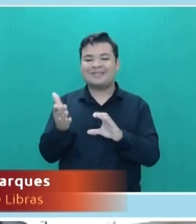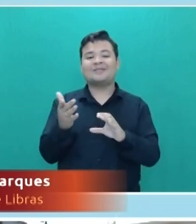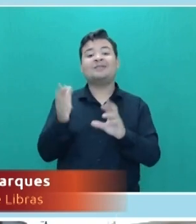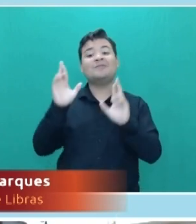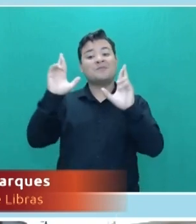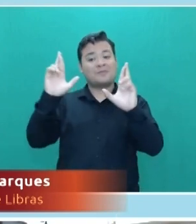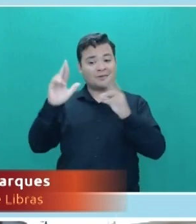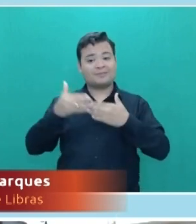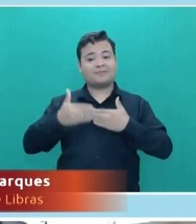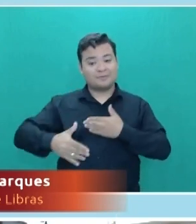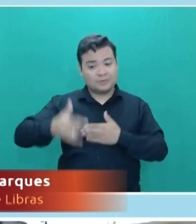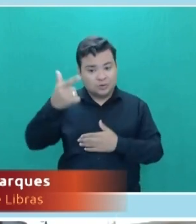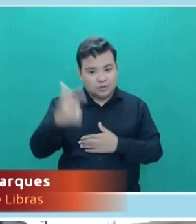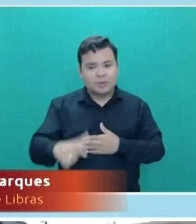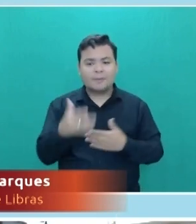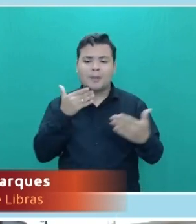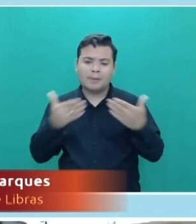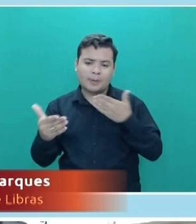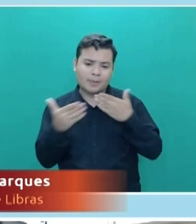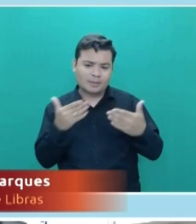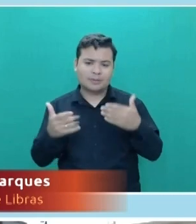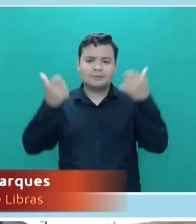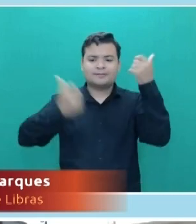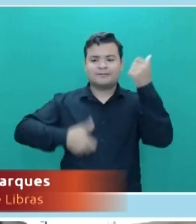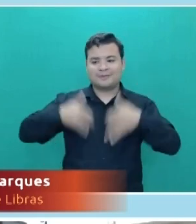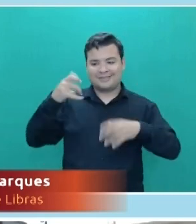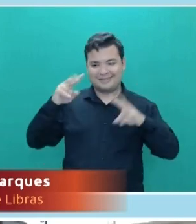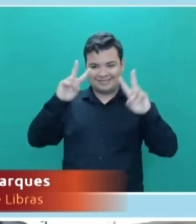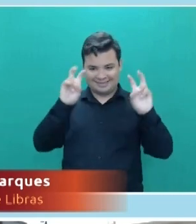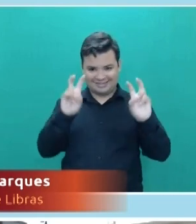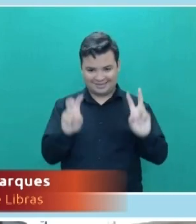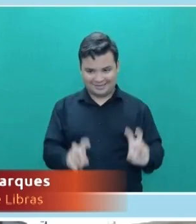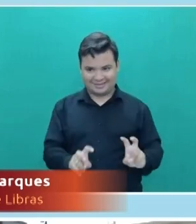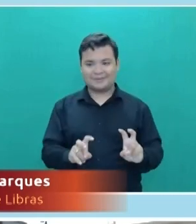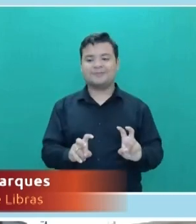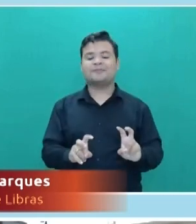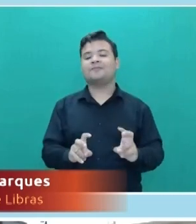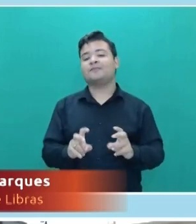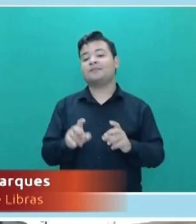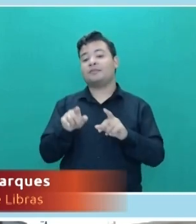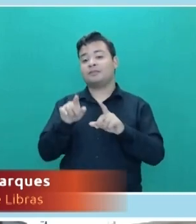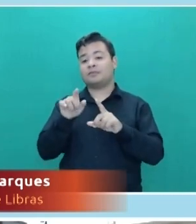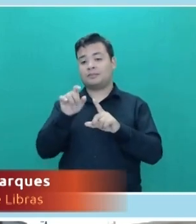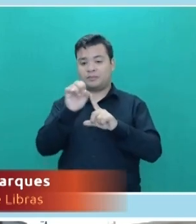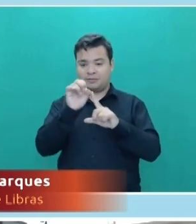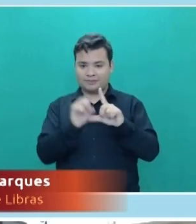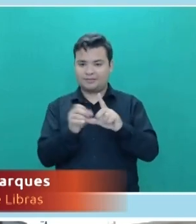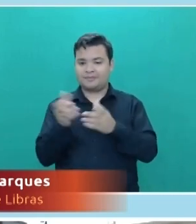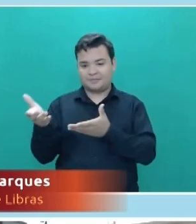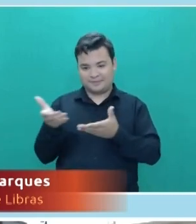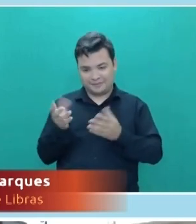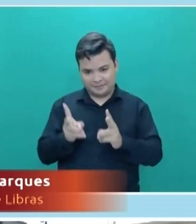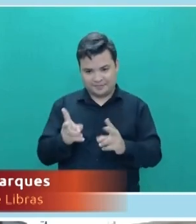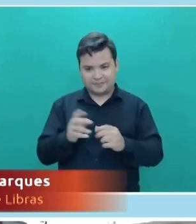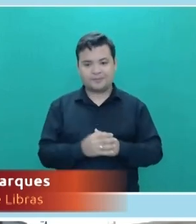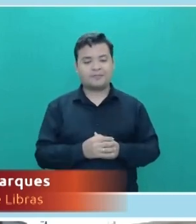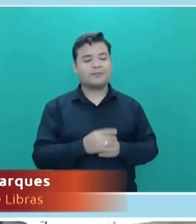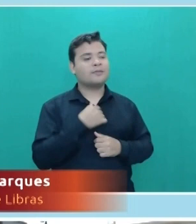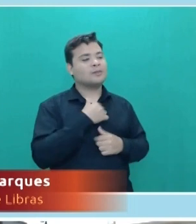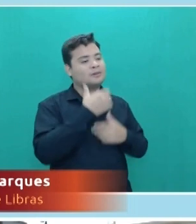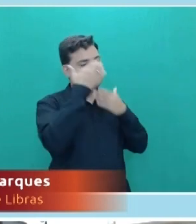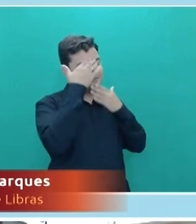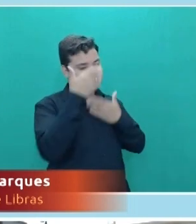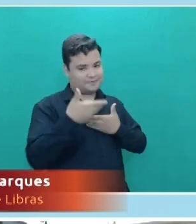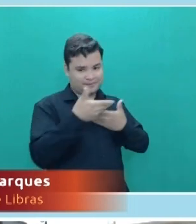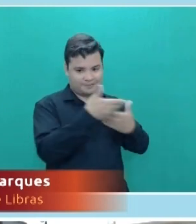conversar um pouco mais sobre essas questões e a TV UFG. Eu agradeço o convite,